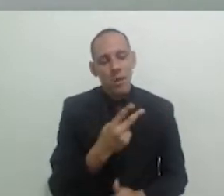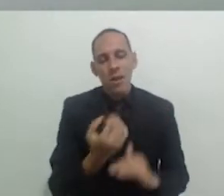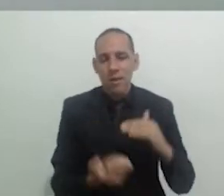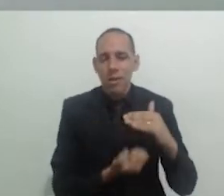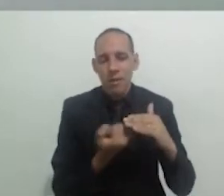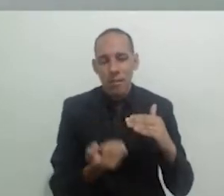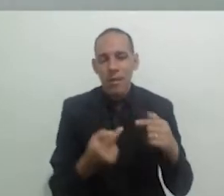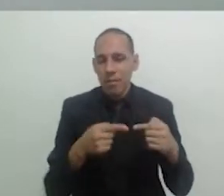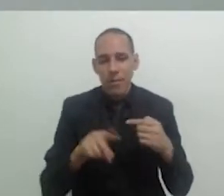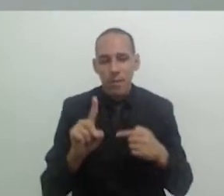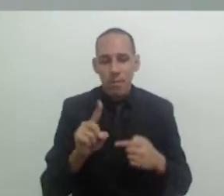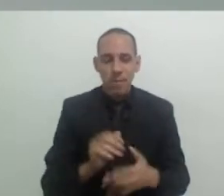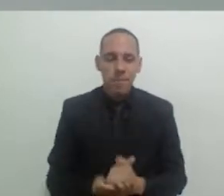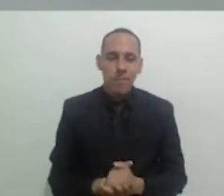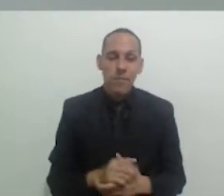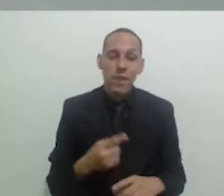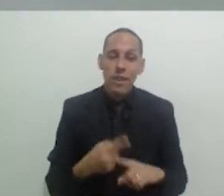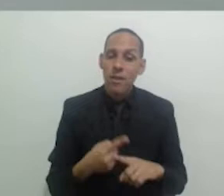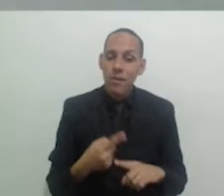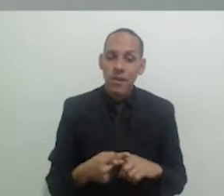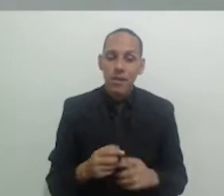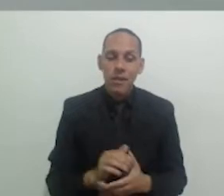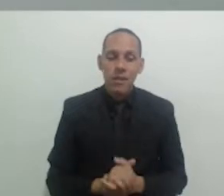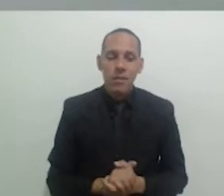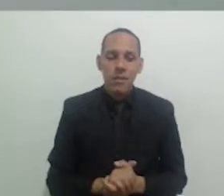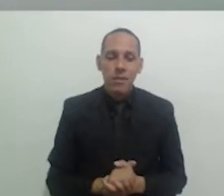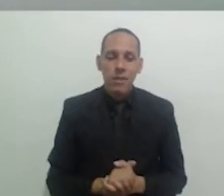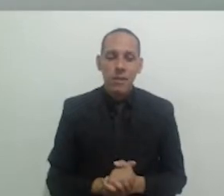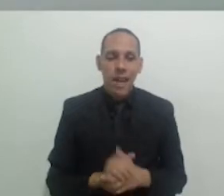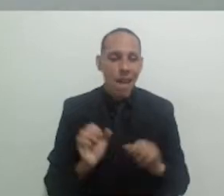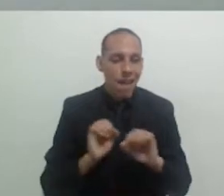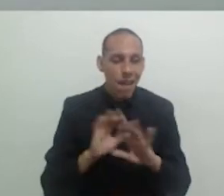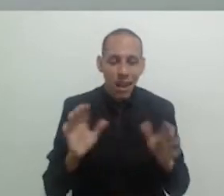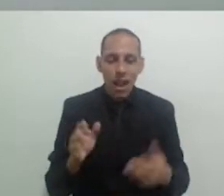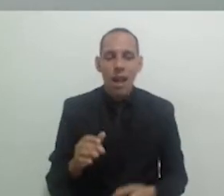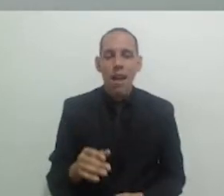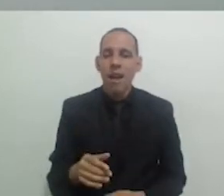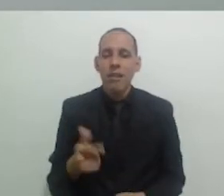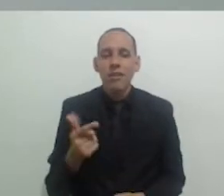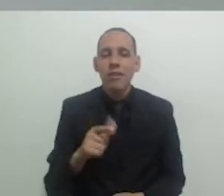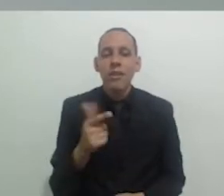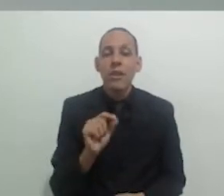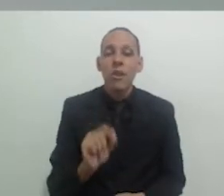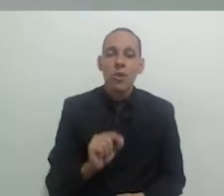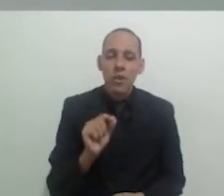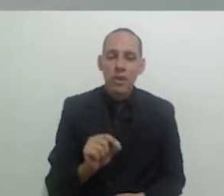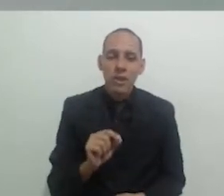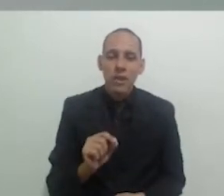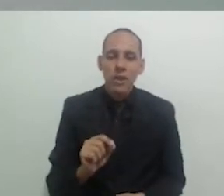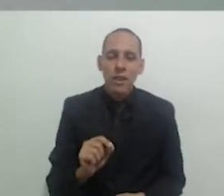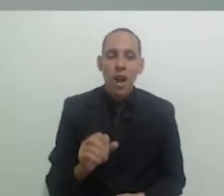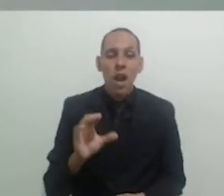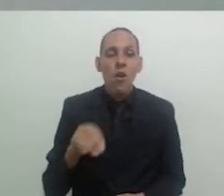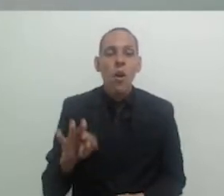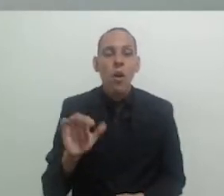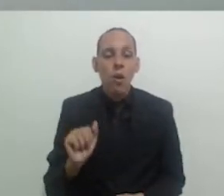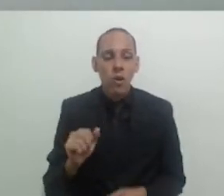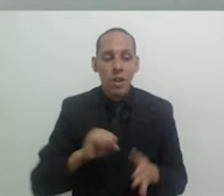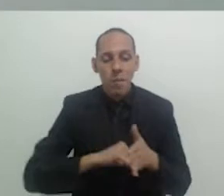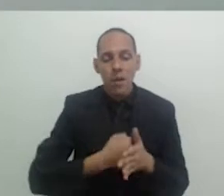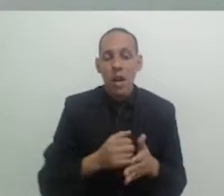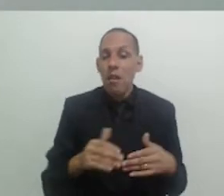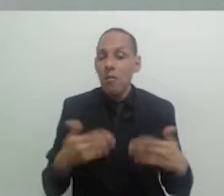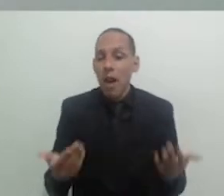pois não restou esclarecido na exordial quantas e quais foram as contas bloqueadas, ou mesmo o